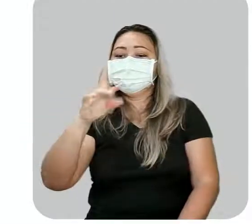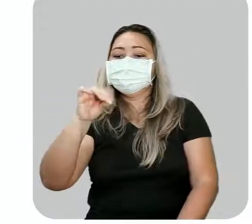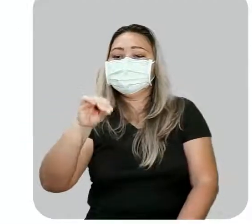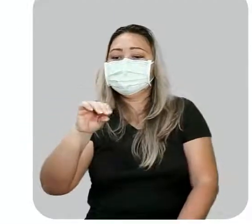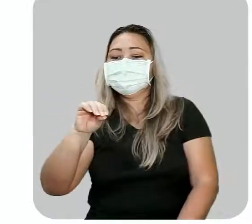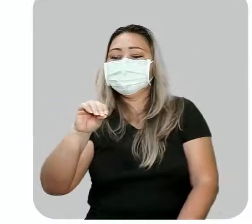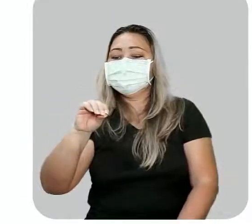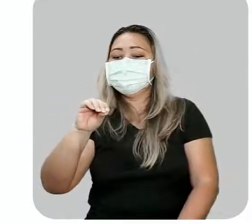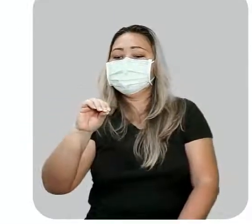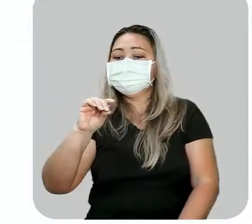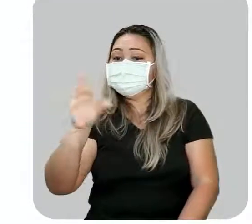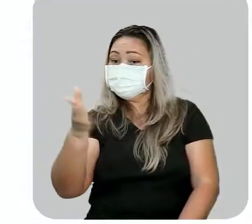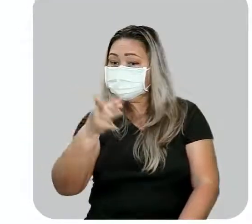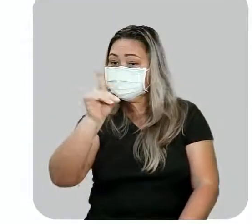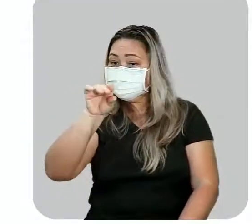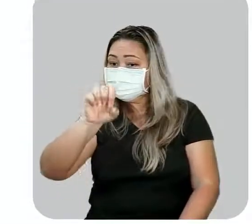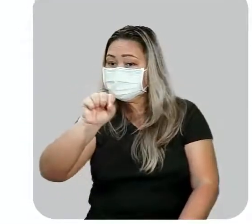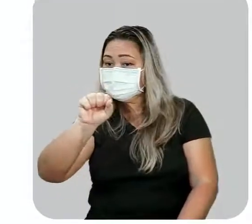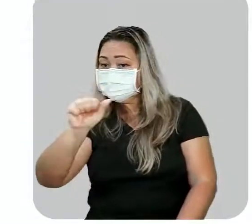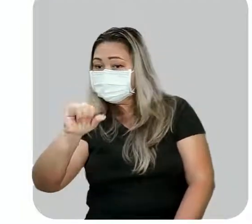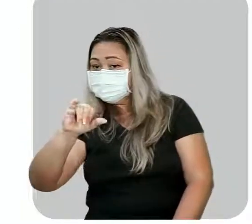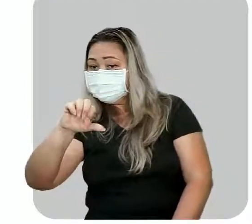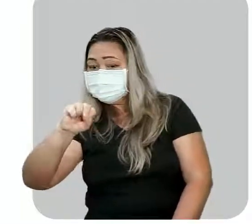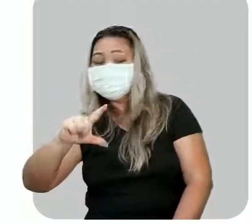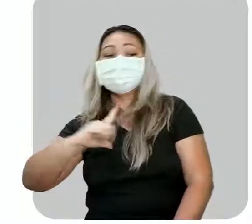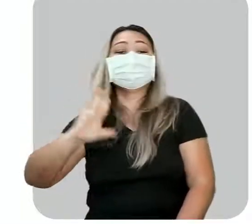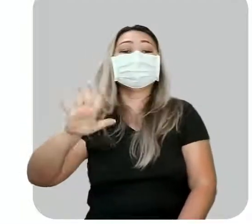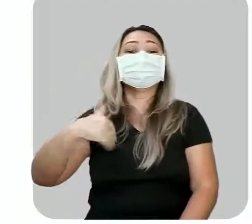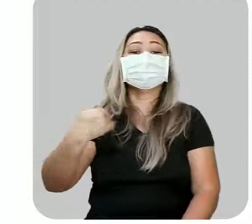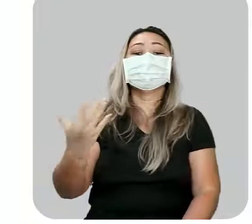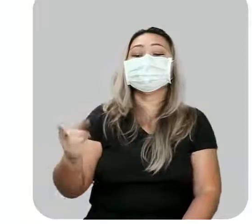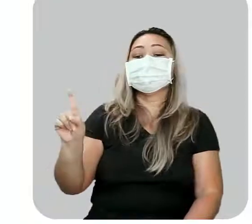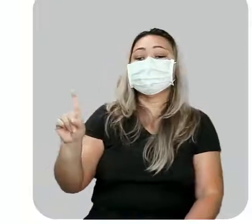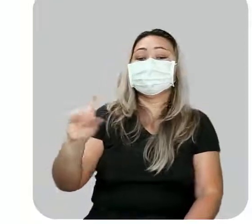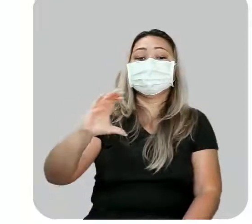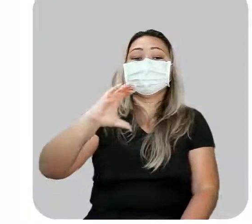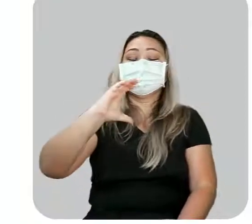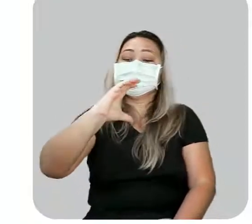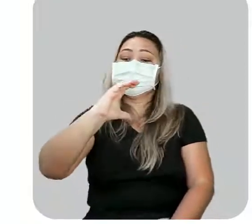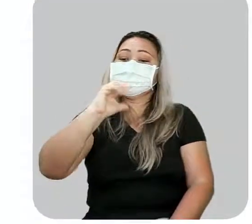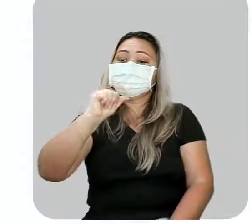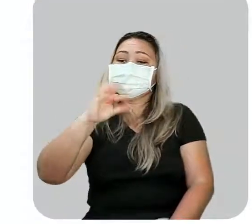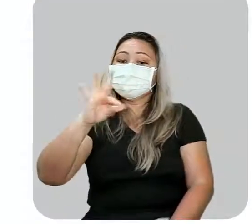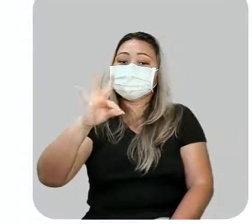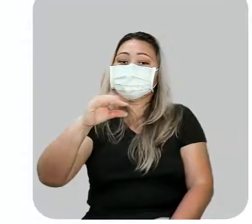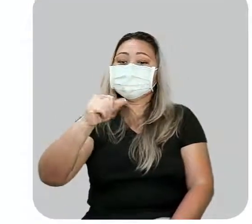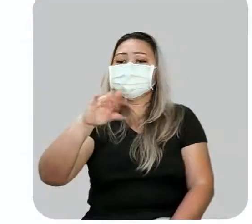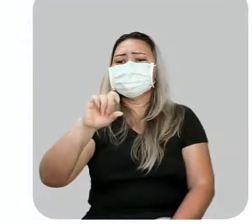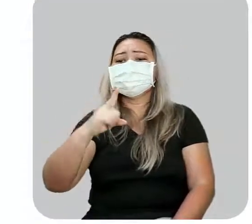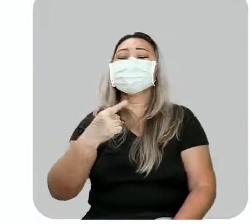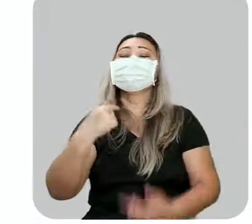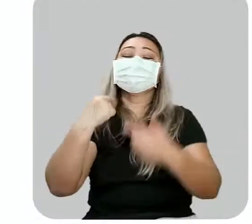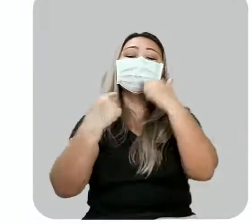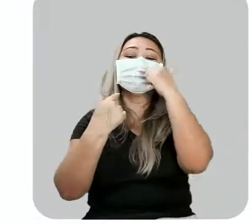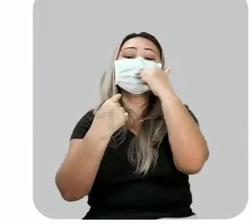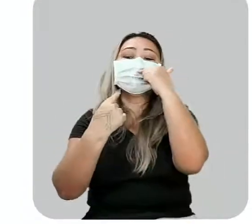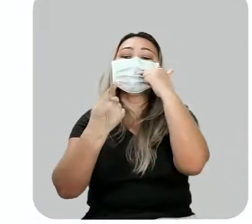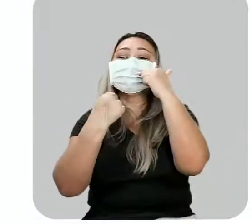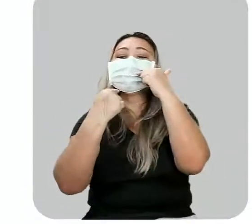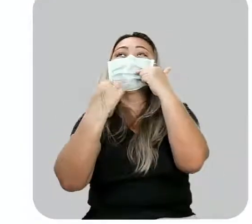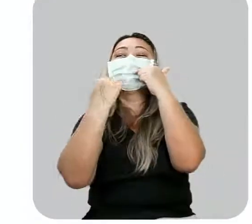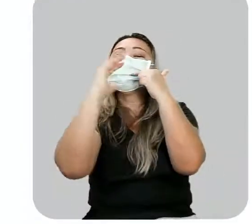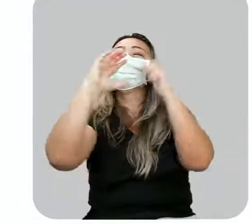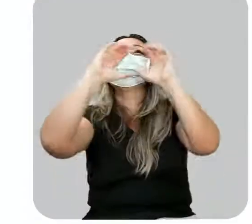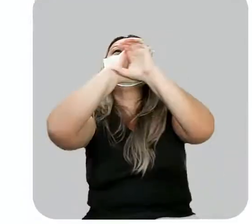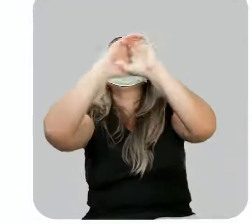de Assis. E catacrese, céu da boca, né? A boca tem céu?